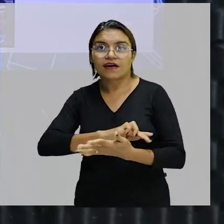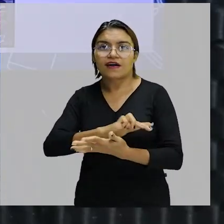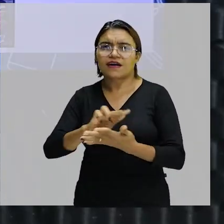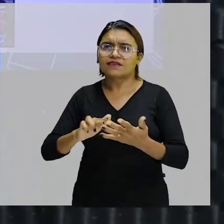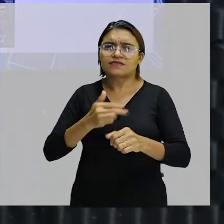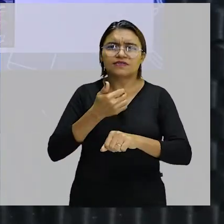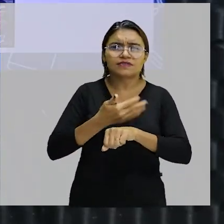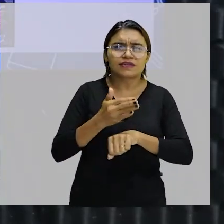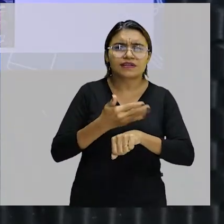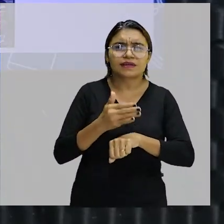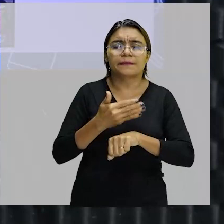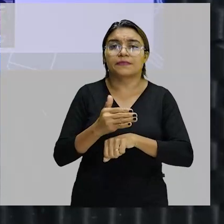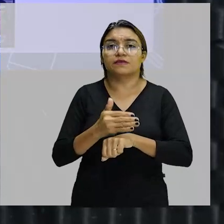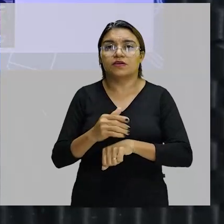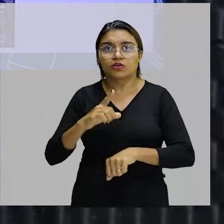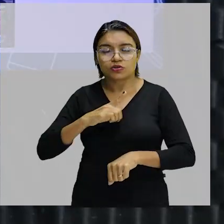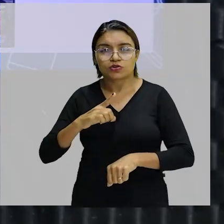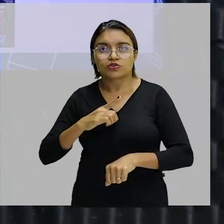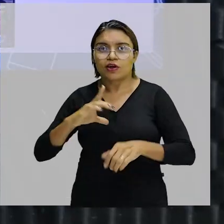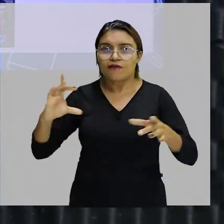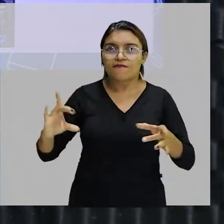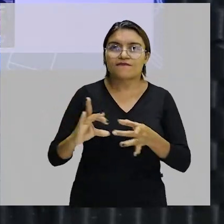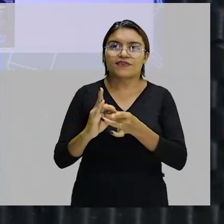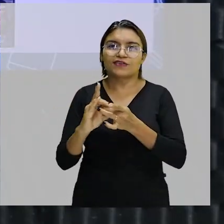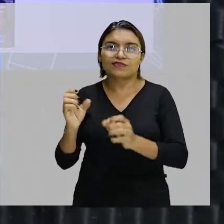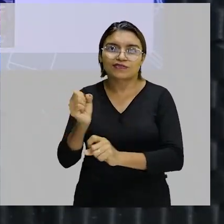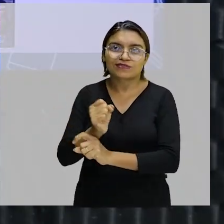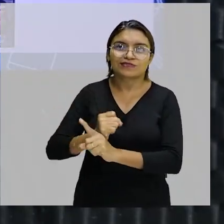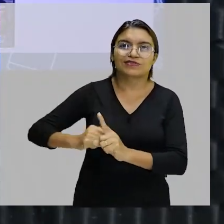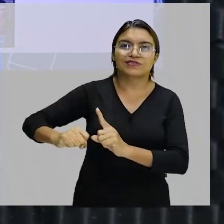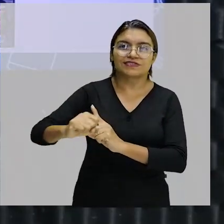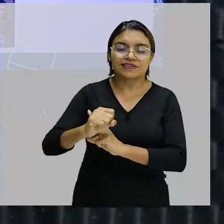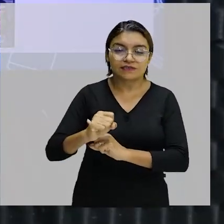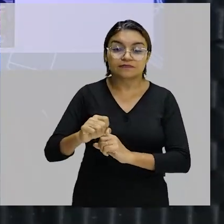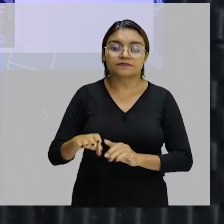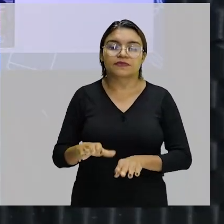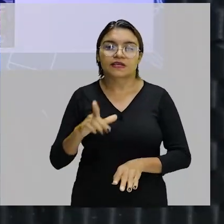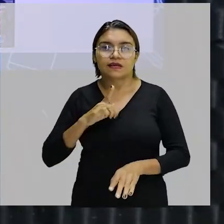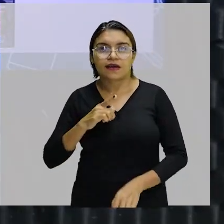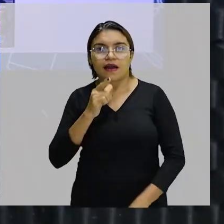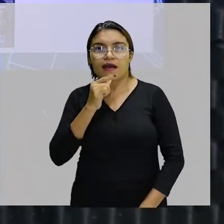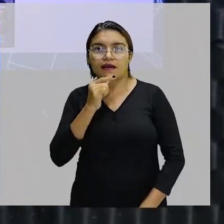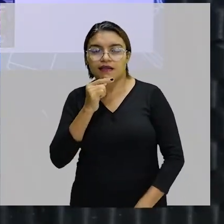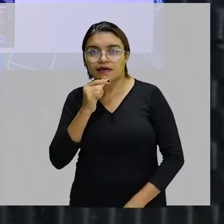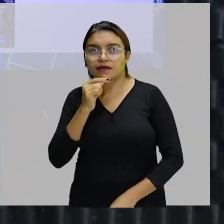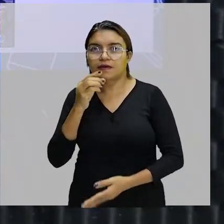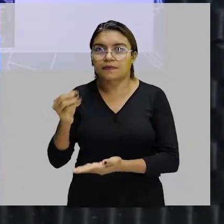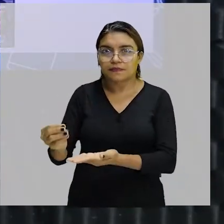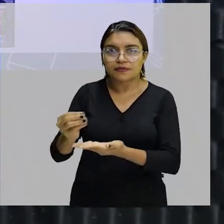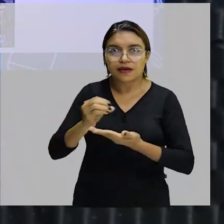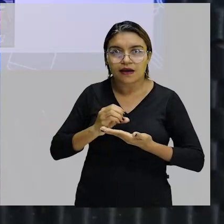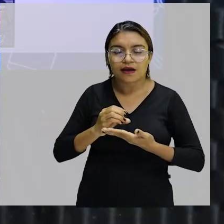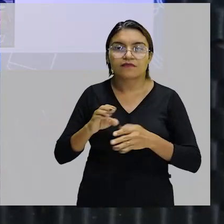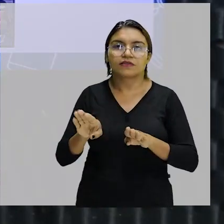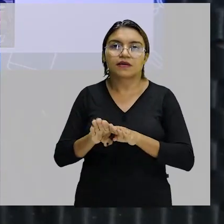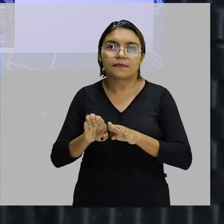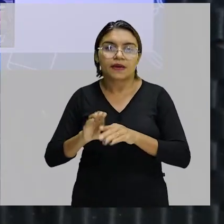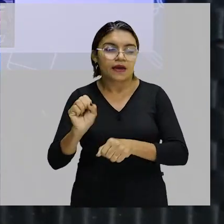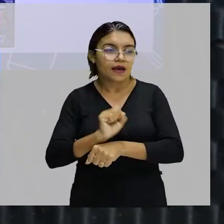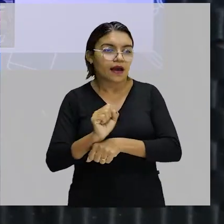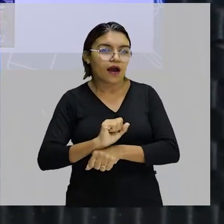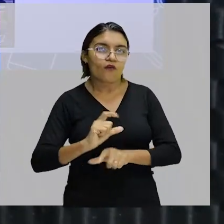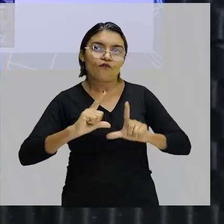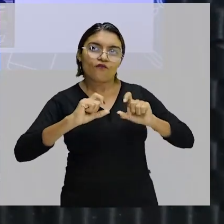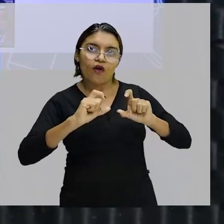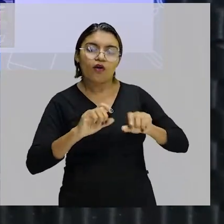extenuantes. Então eu tinha esse vínculo social. Tinha a galera que levava minha água, tinha a galera no carro tirando foto,